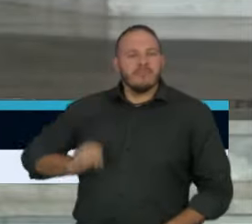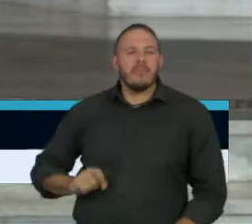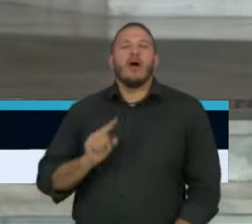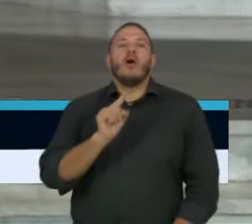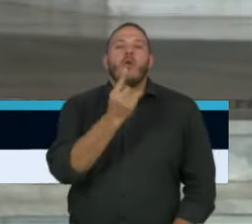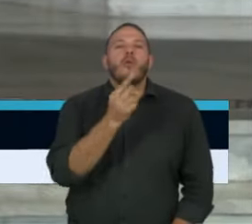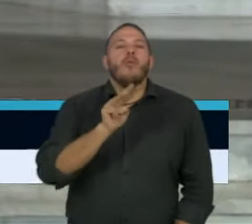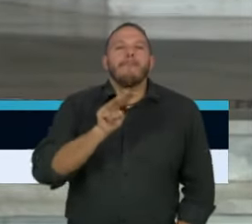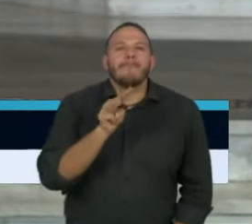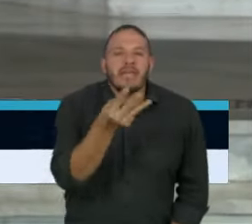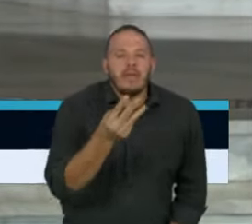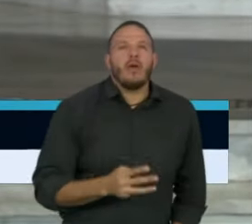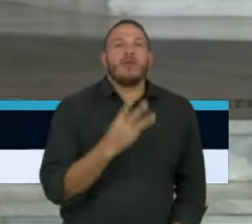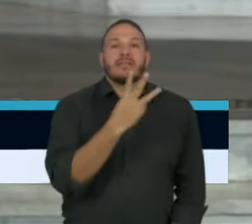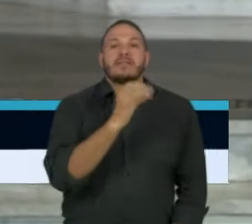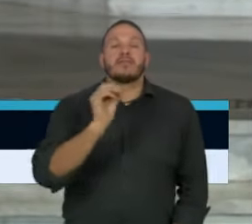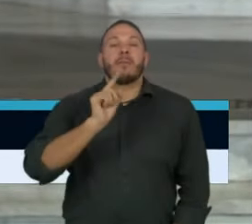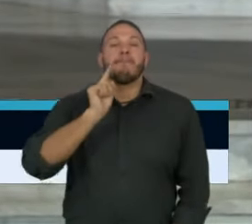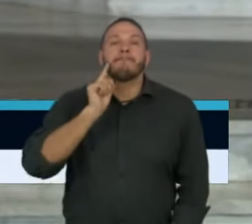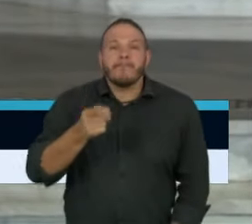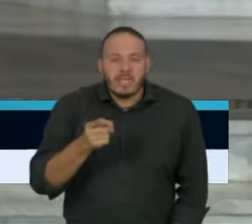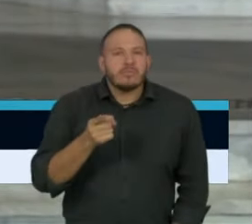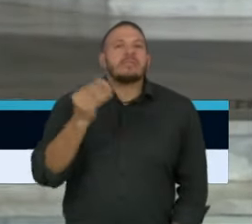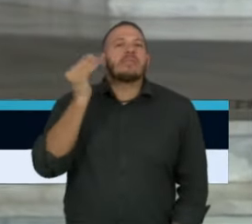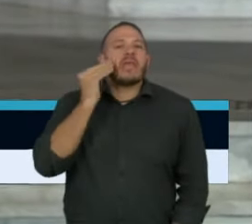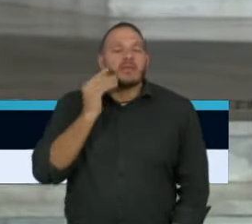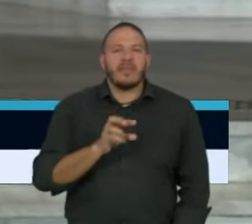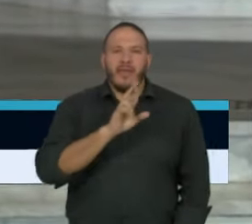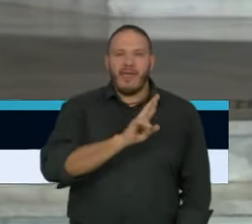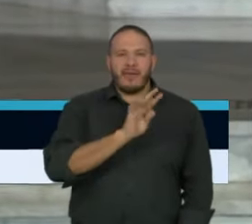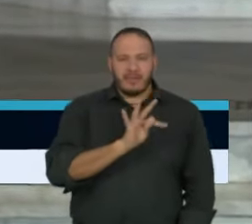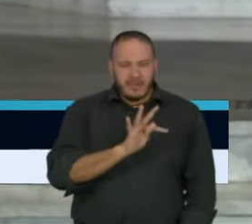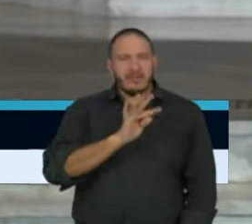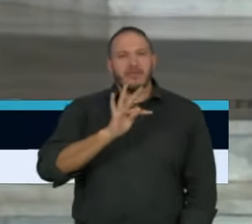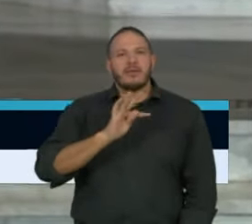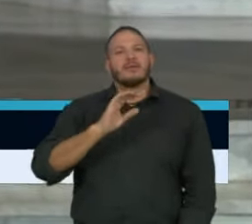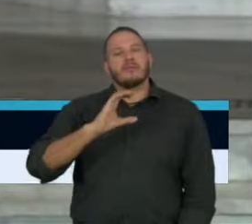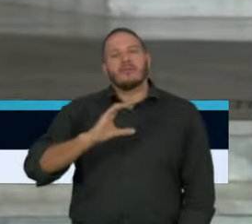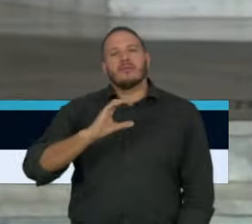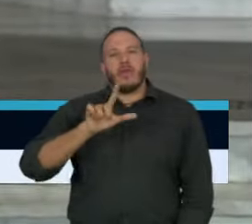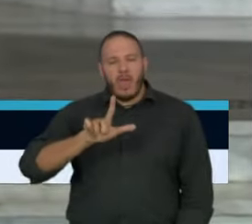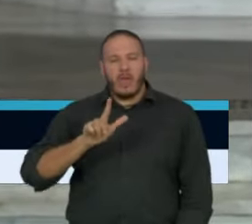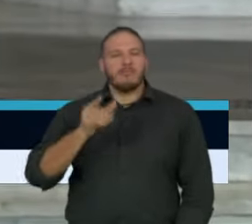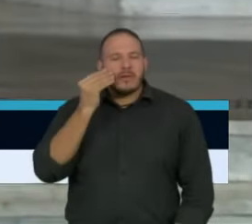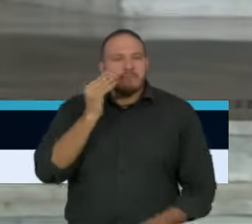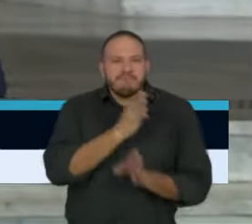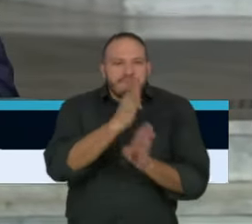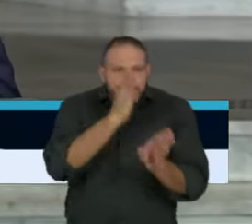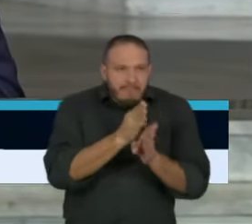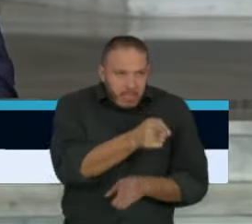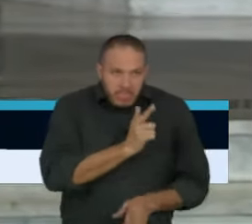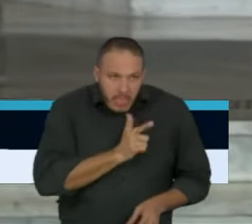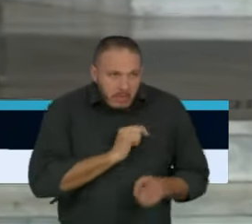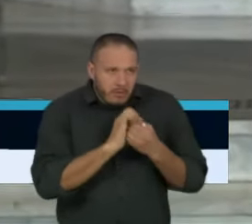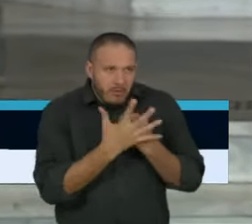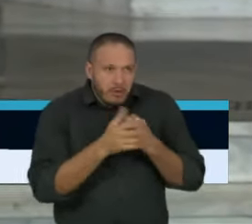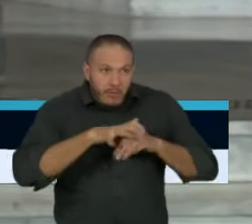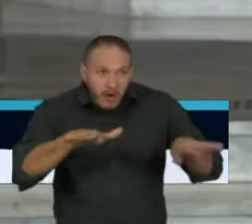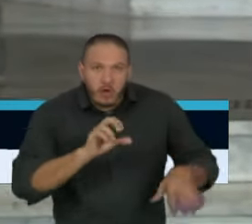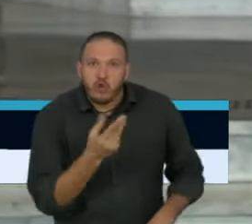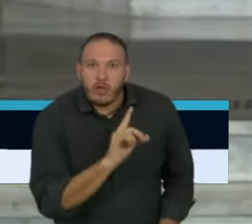1.300.000 testes de RT-PCR para identificar o vírus. E essas amostras, esse material,